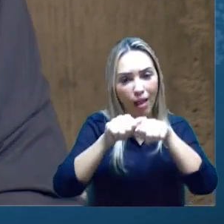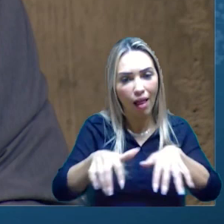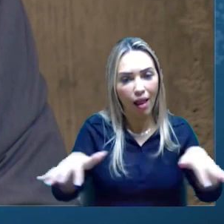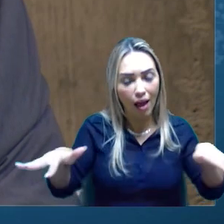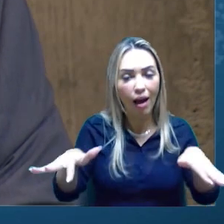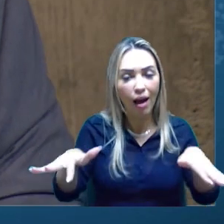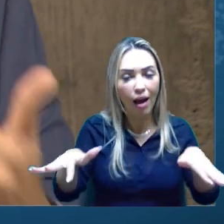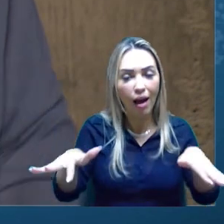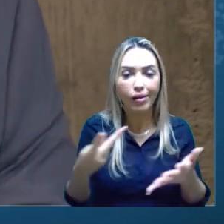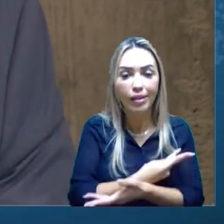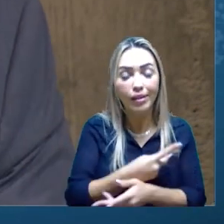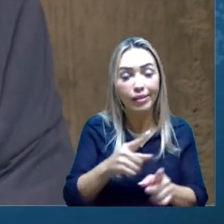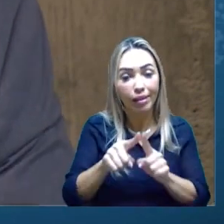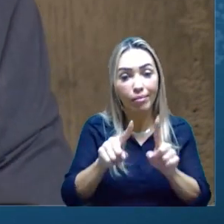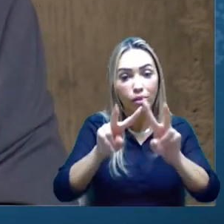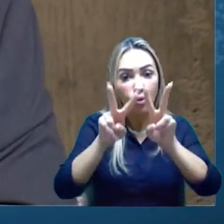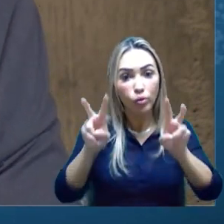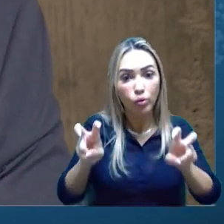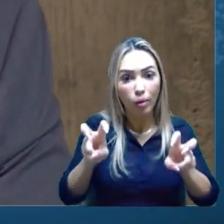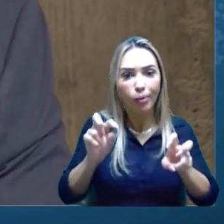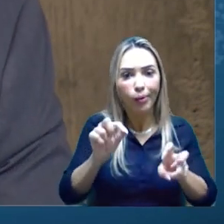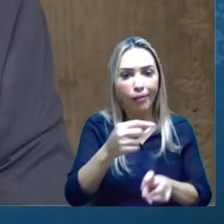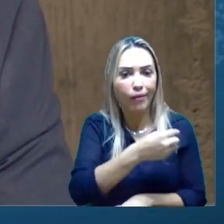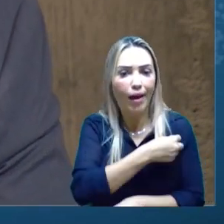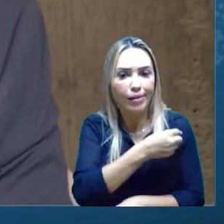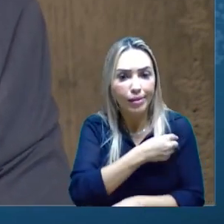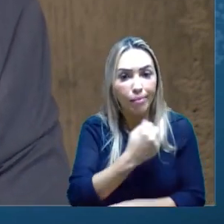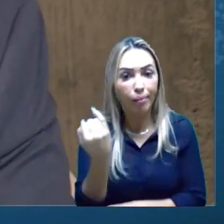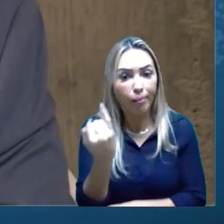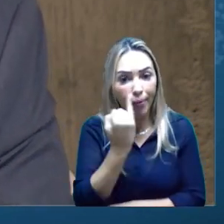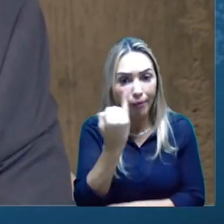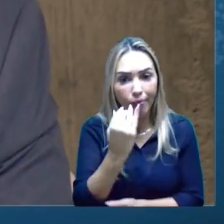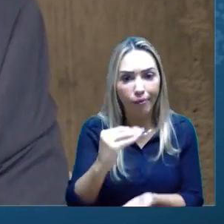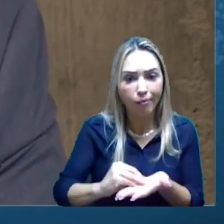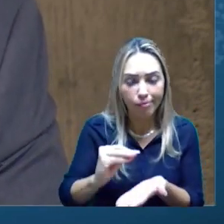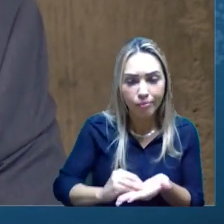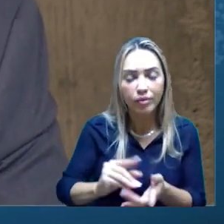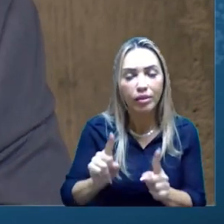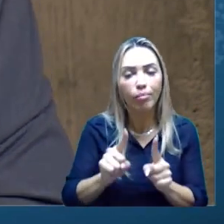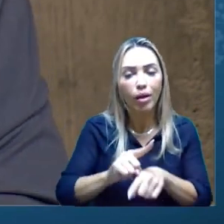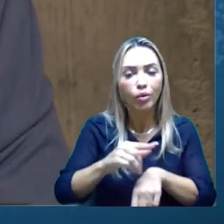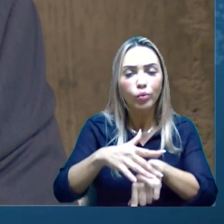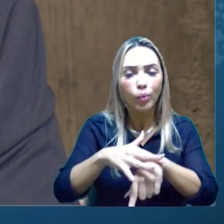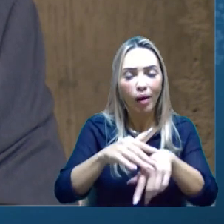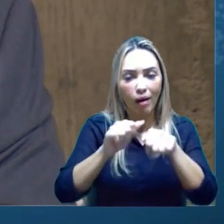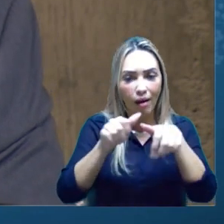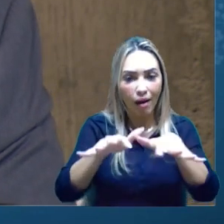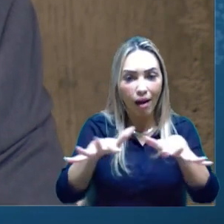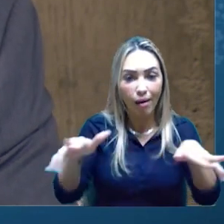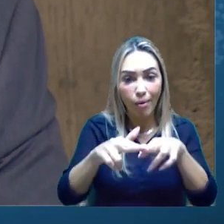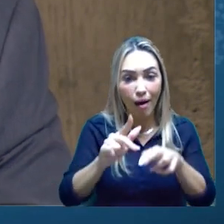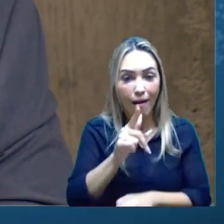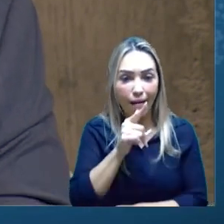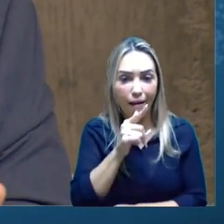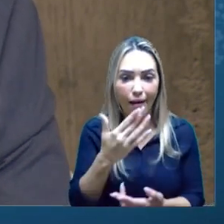as questões de coberturas vacinais importantes, as doenças transmitidas por água e alimento,